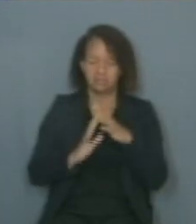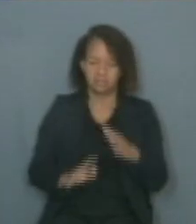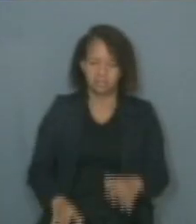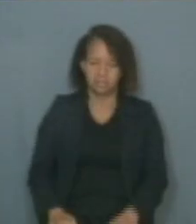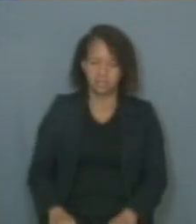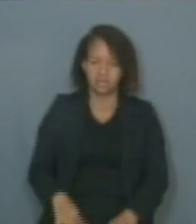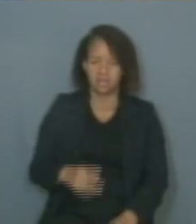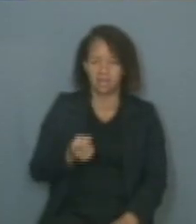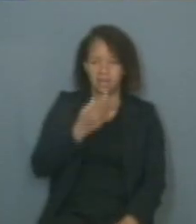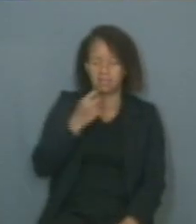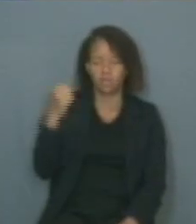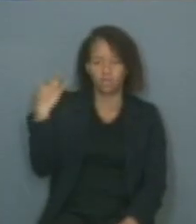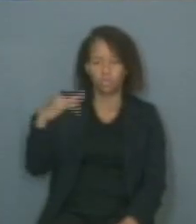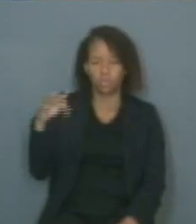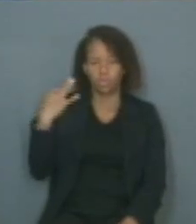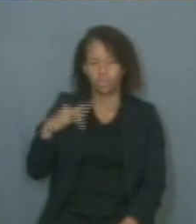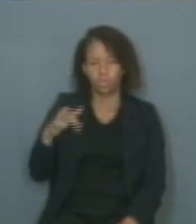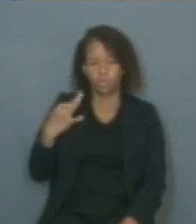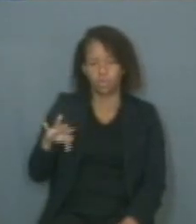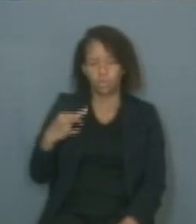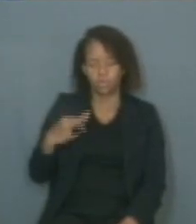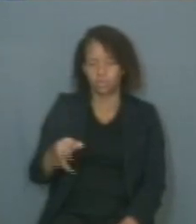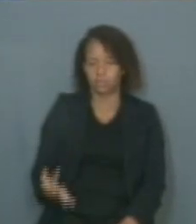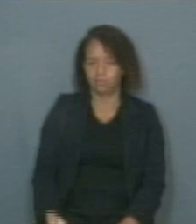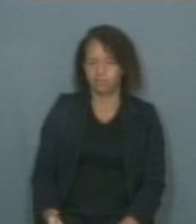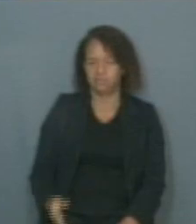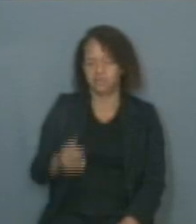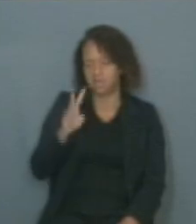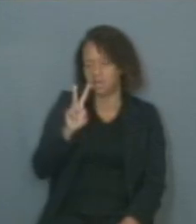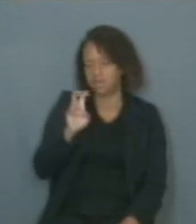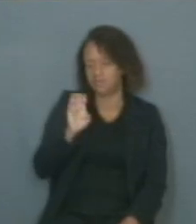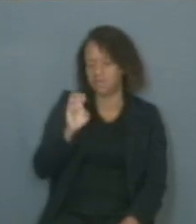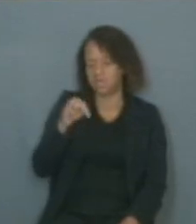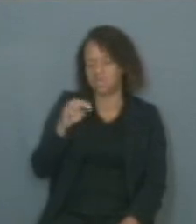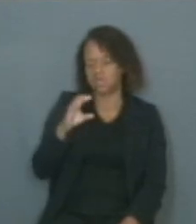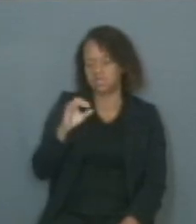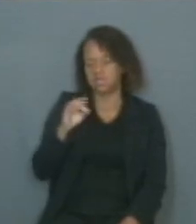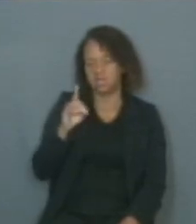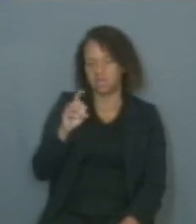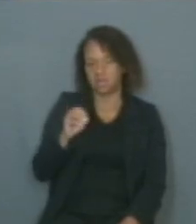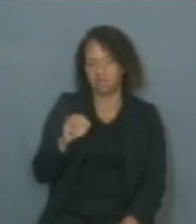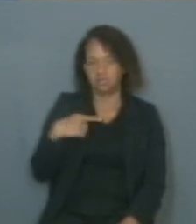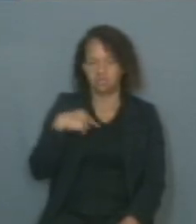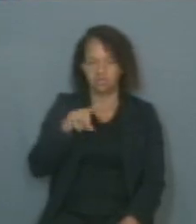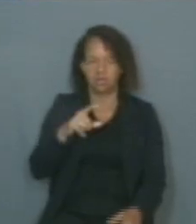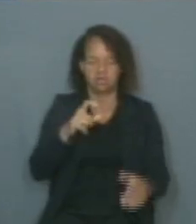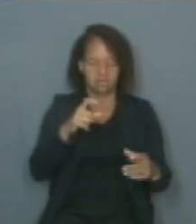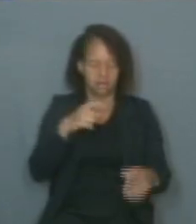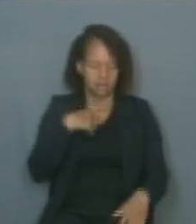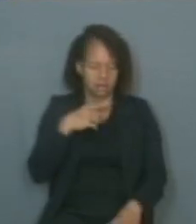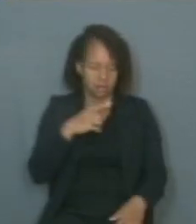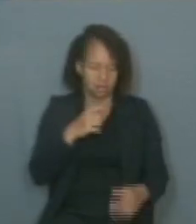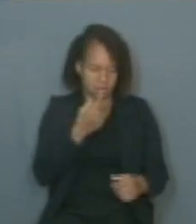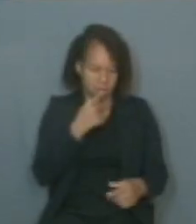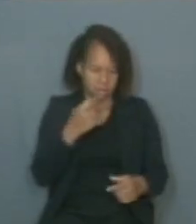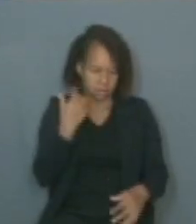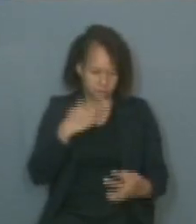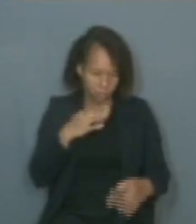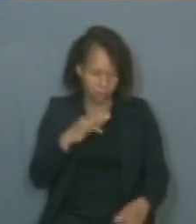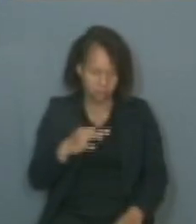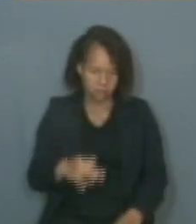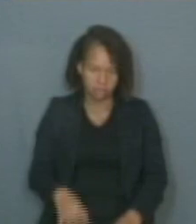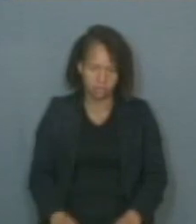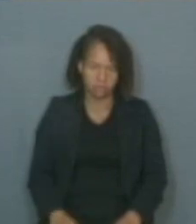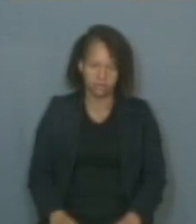Remédio de dor, Eduardo Moura, vencido. Aí você chega na unidade de saúde, tem remédio para dor?